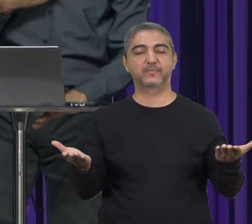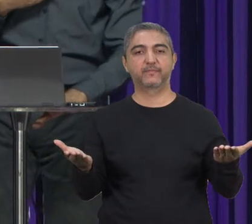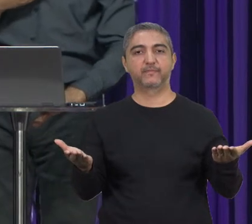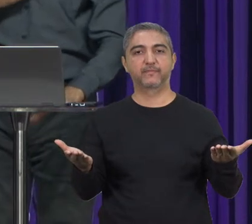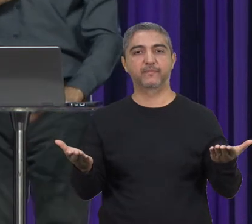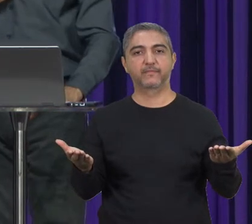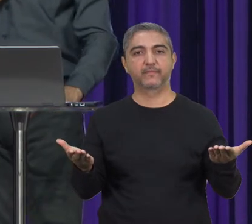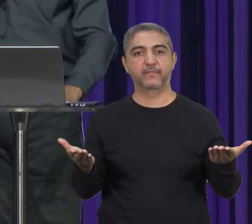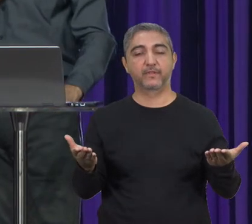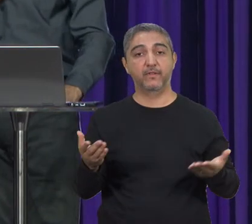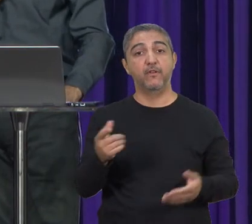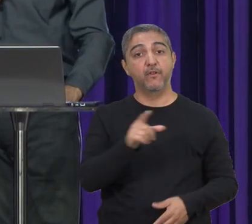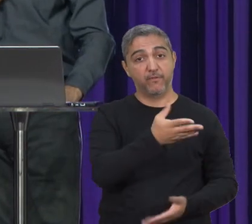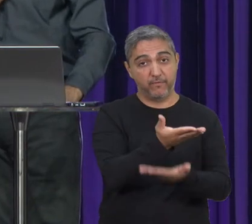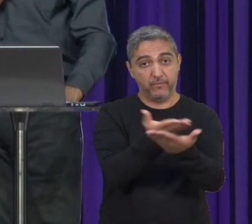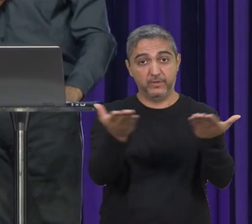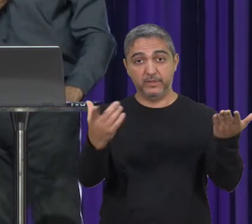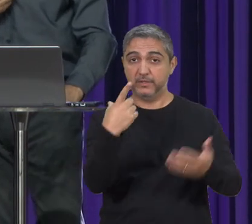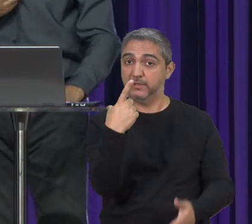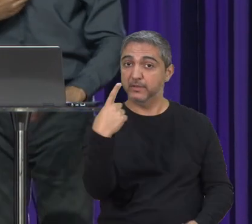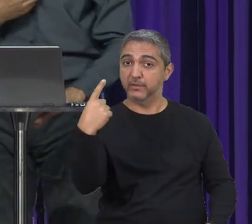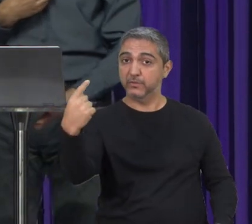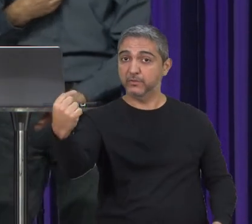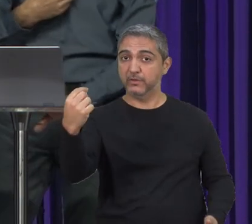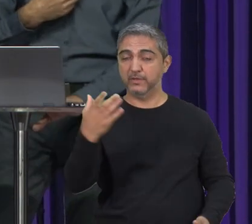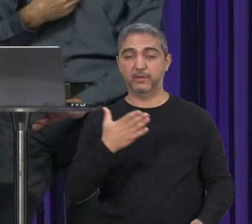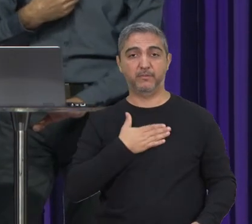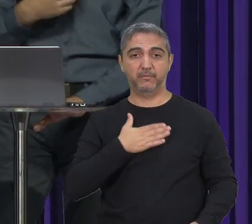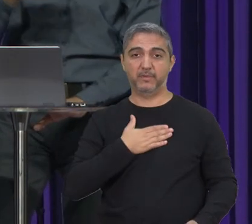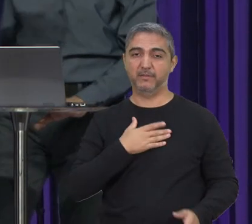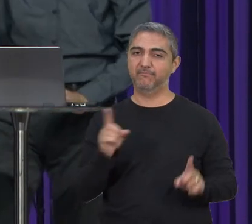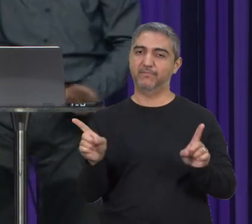Vocês não me escolheram, não tenho essa